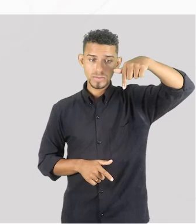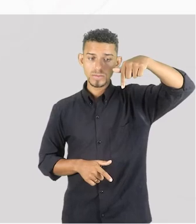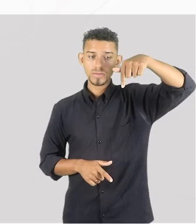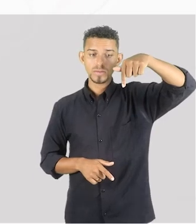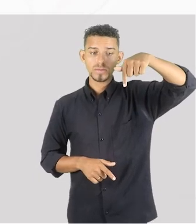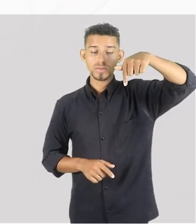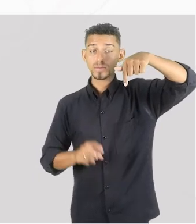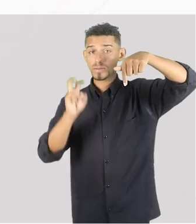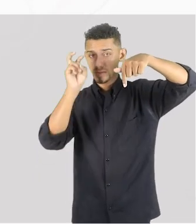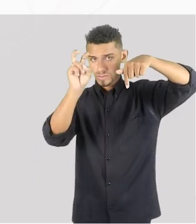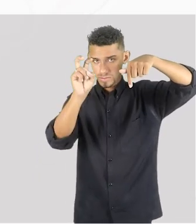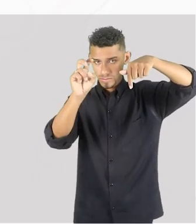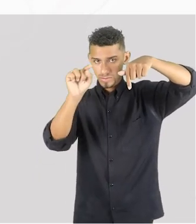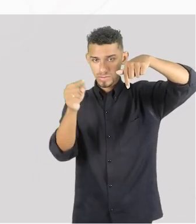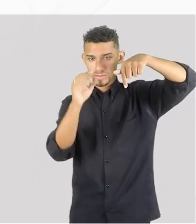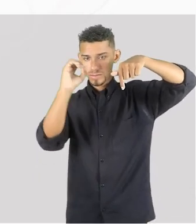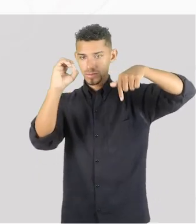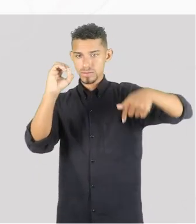5